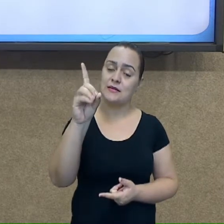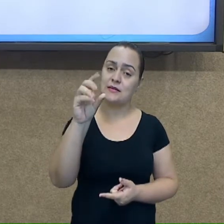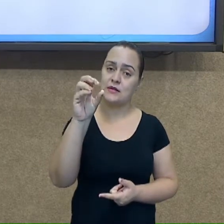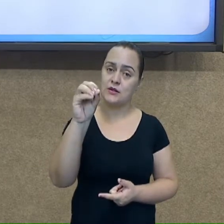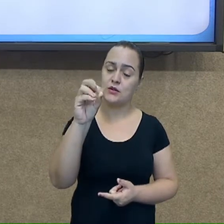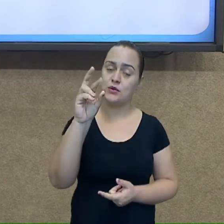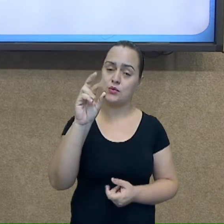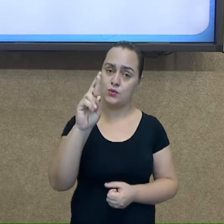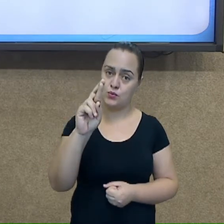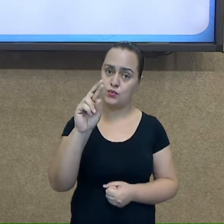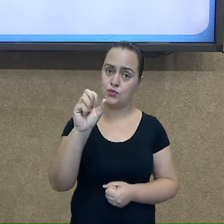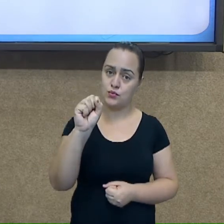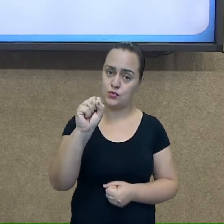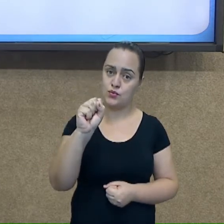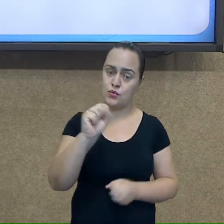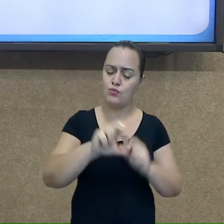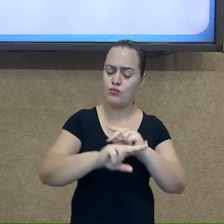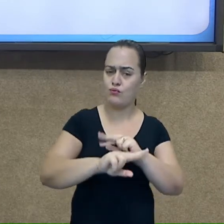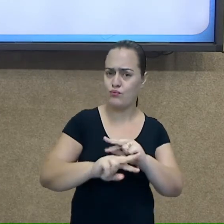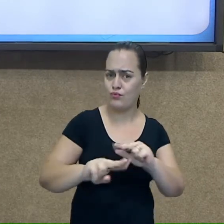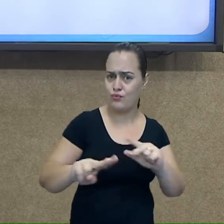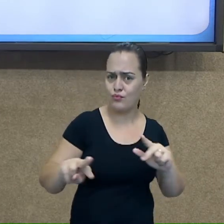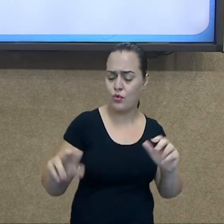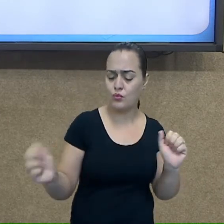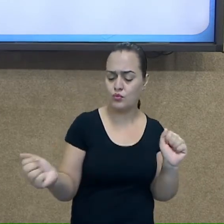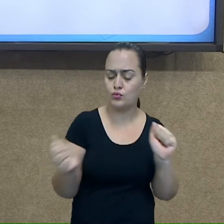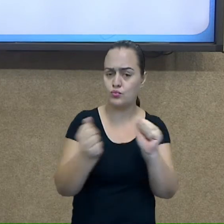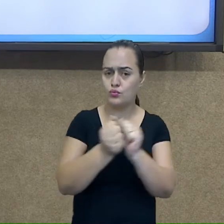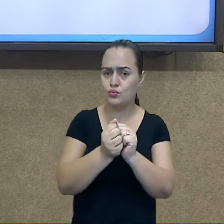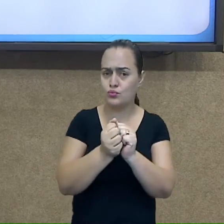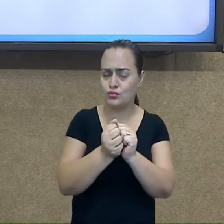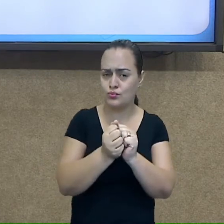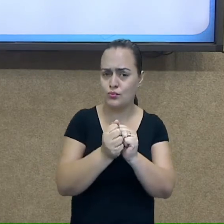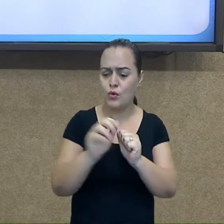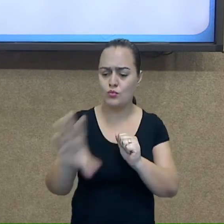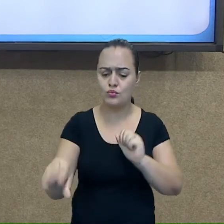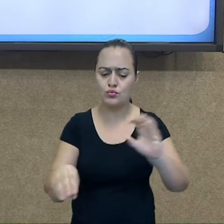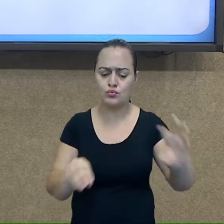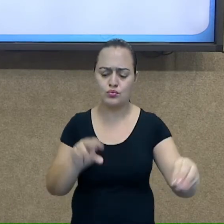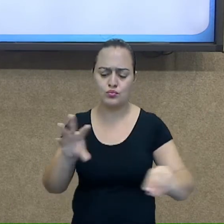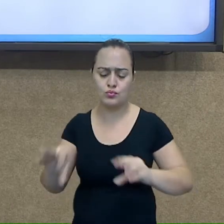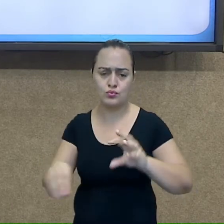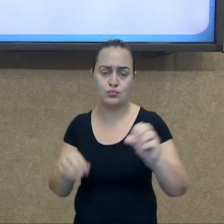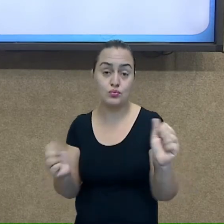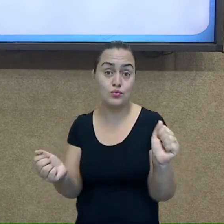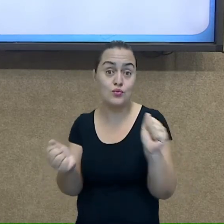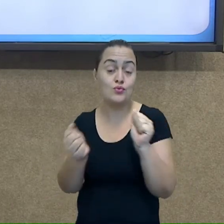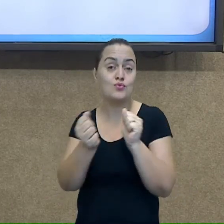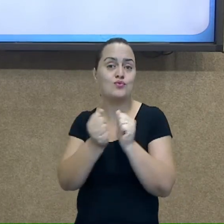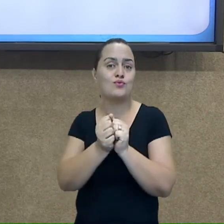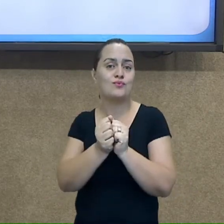juntar. Agora, tecidos diferentes vão se juntar e